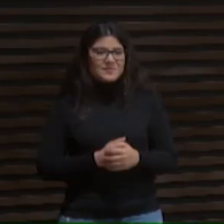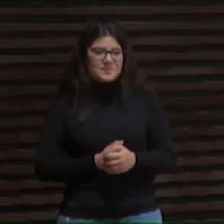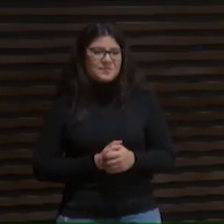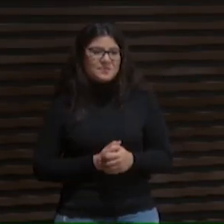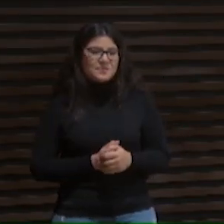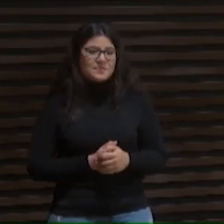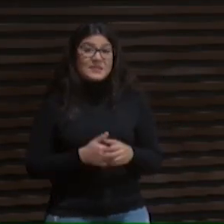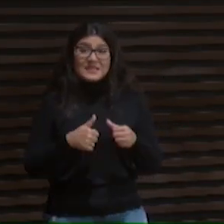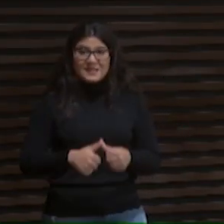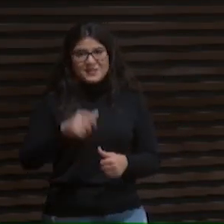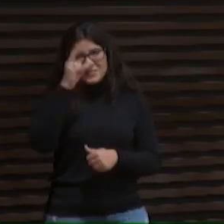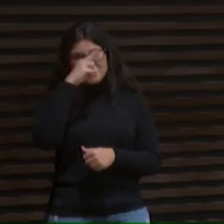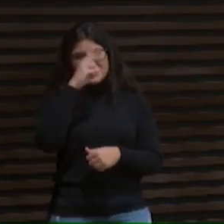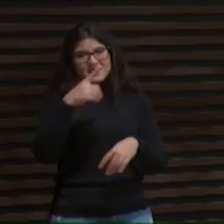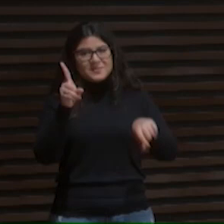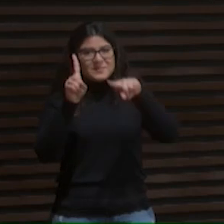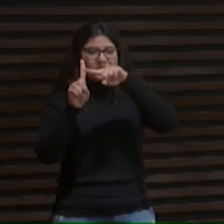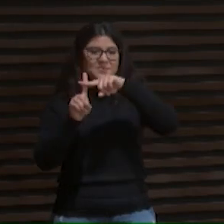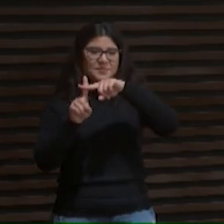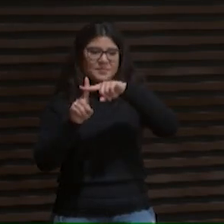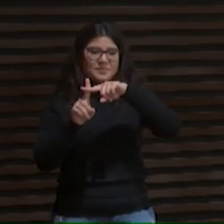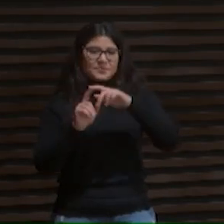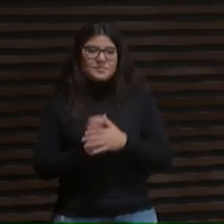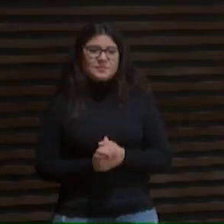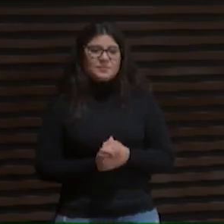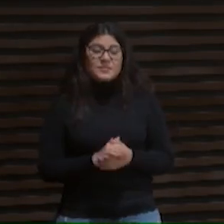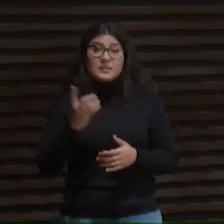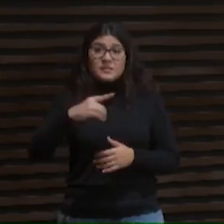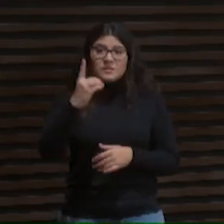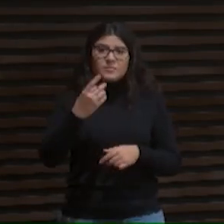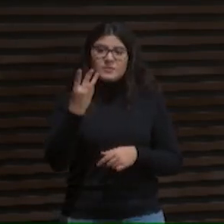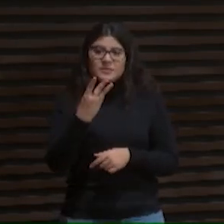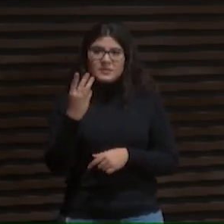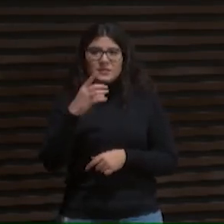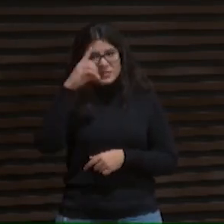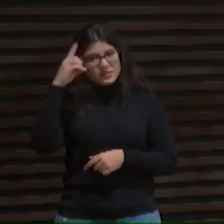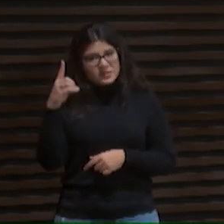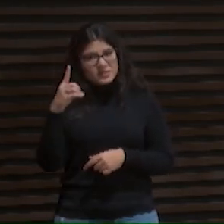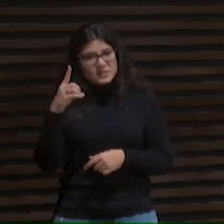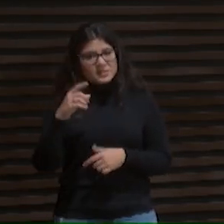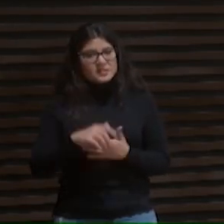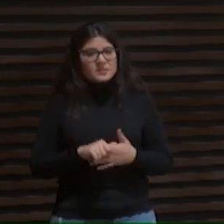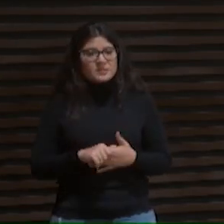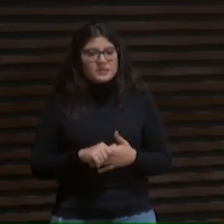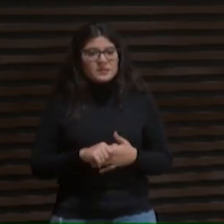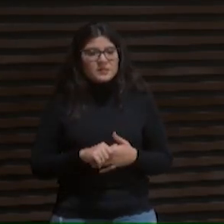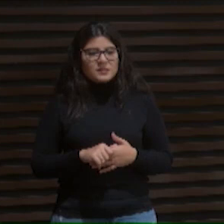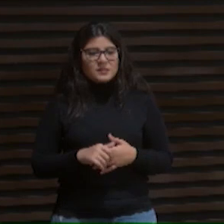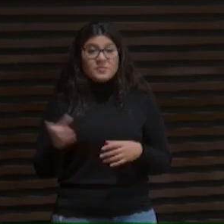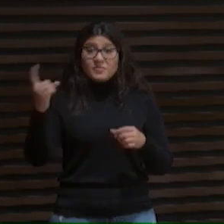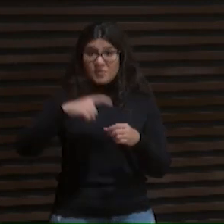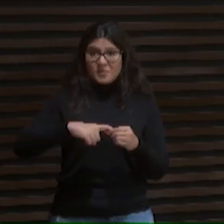Isso nos lembra a cruz, né? Após 3 dias ele volta, Ananias impõe a mão, ele